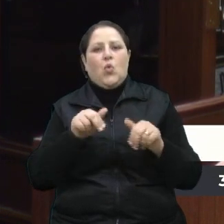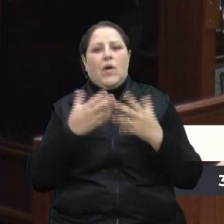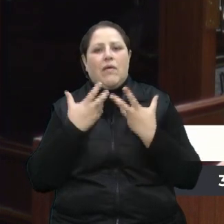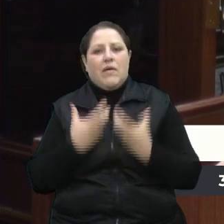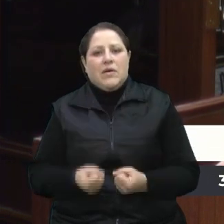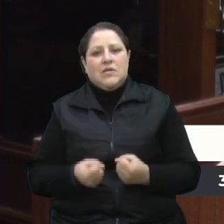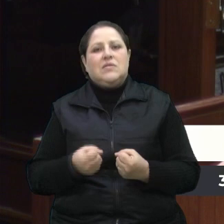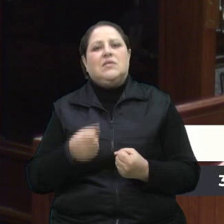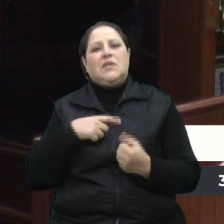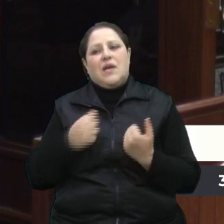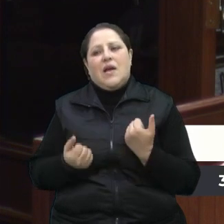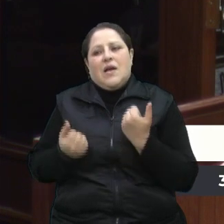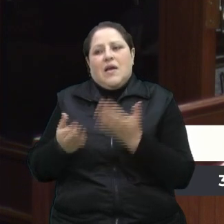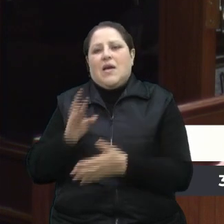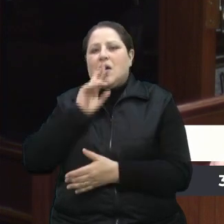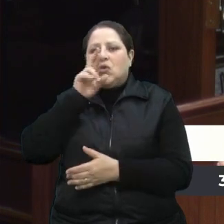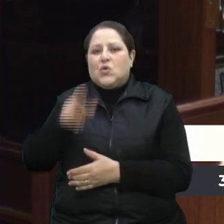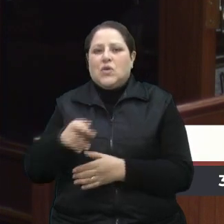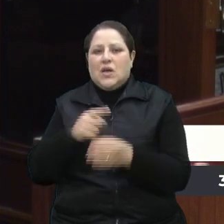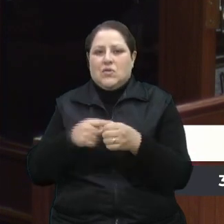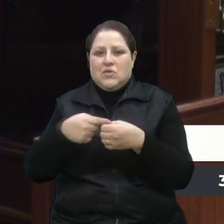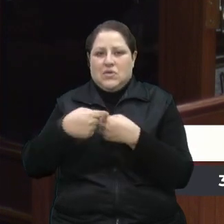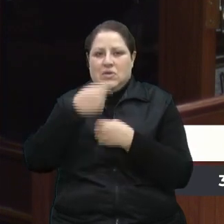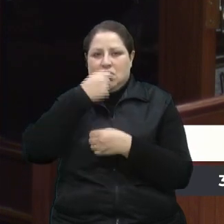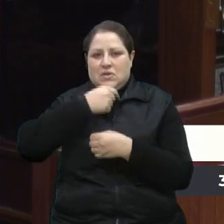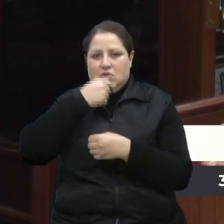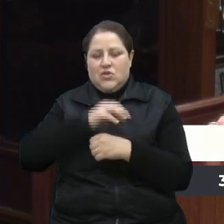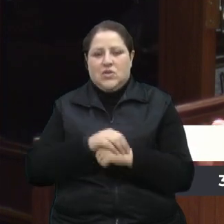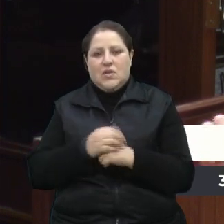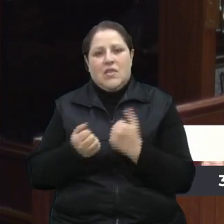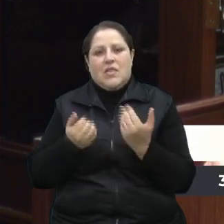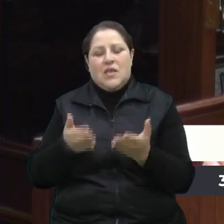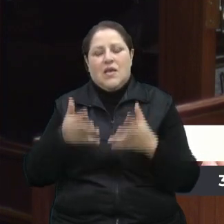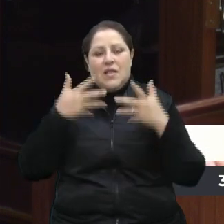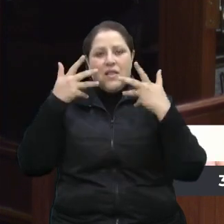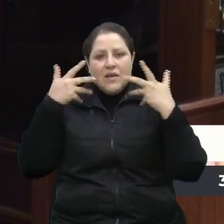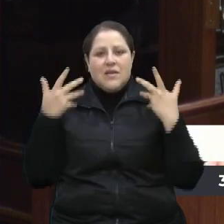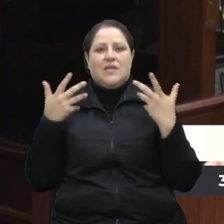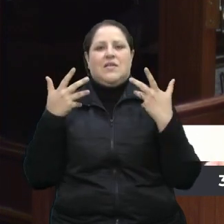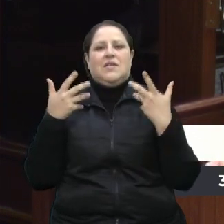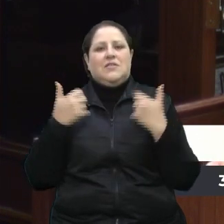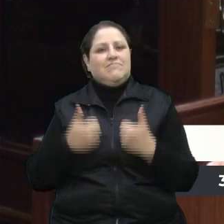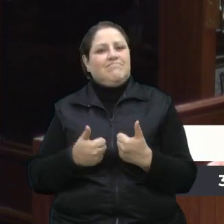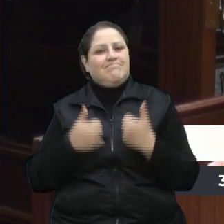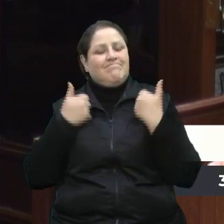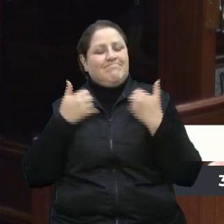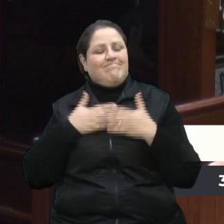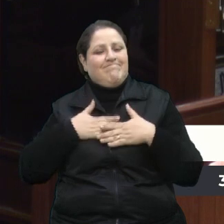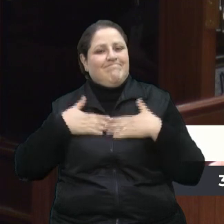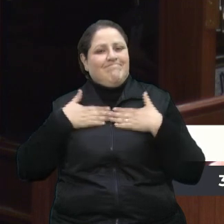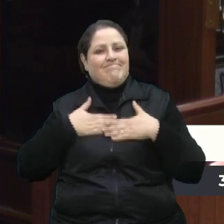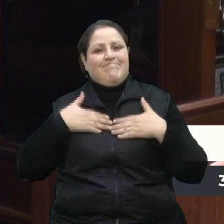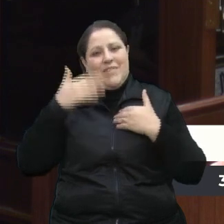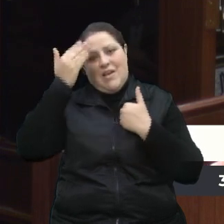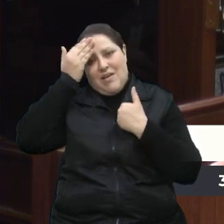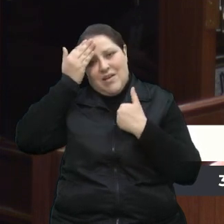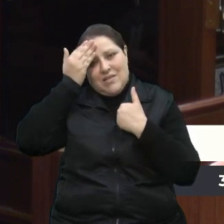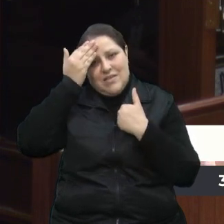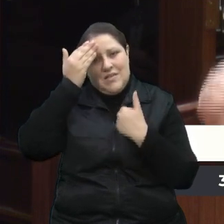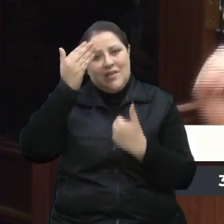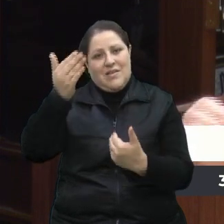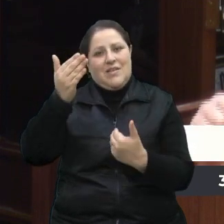deixo aqui com muita alegria muita satisfação o meu agradecimento